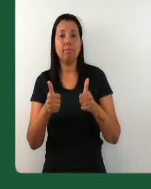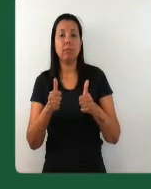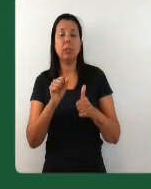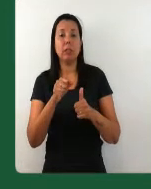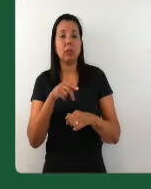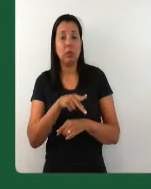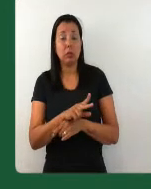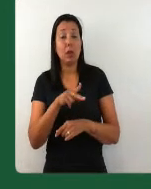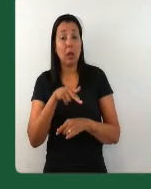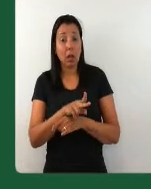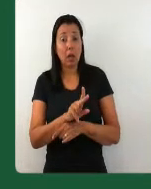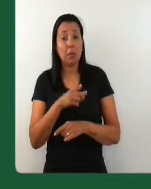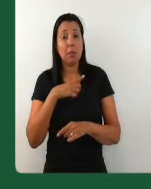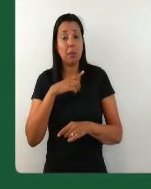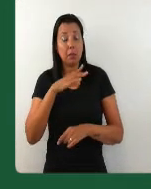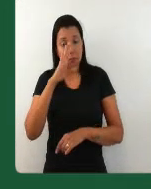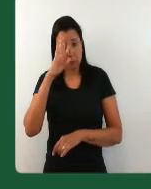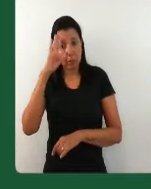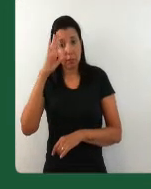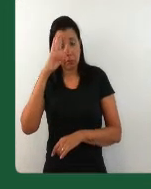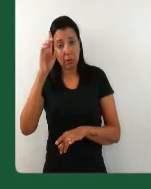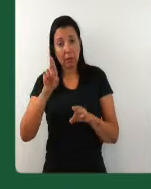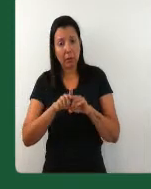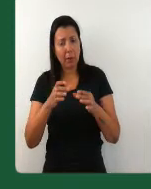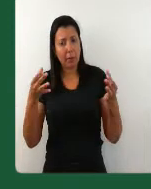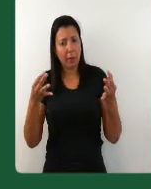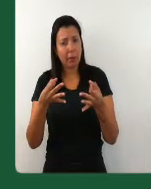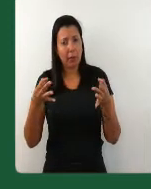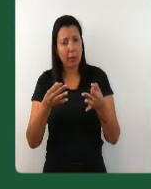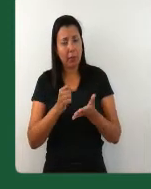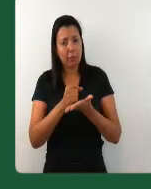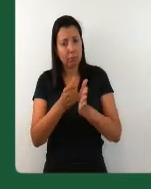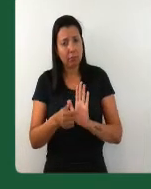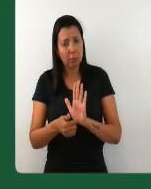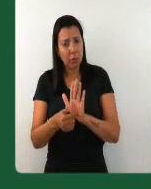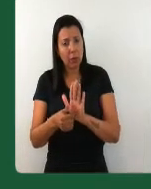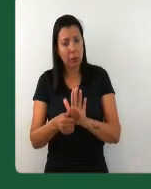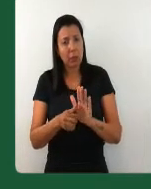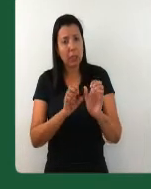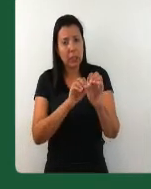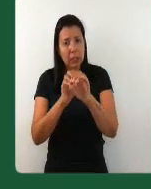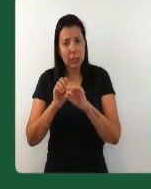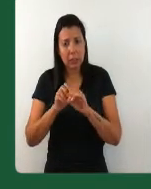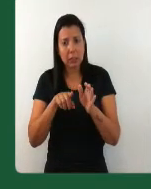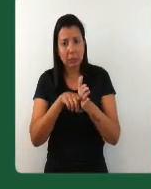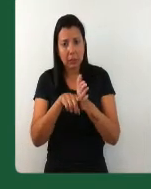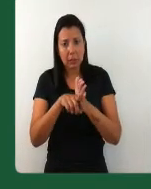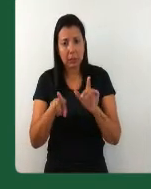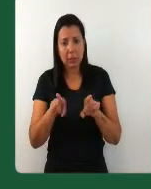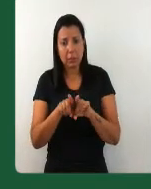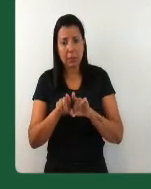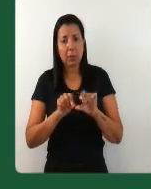manter sempre o pioneirismo e excelência na assistência, ensino e pesquisa,